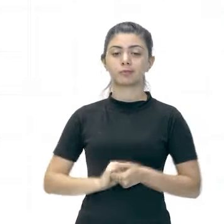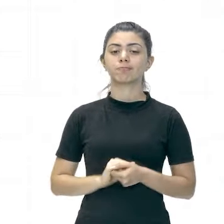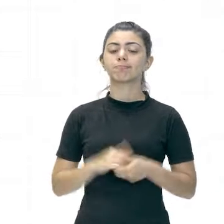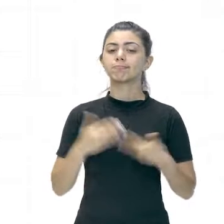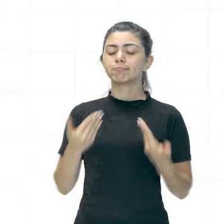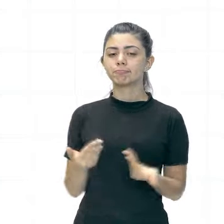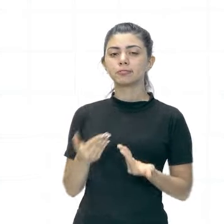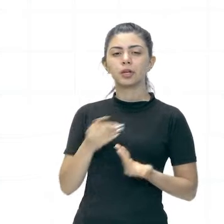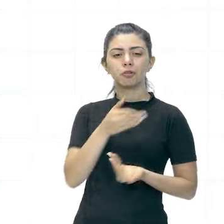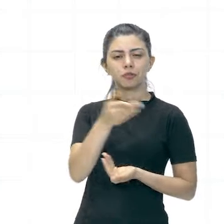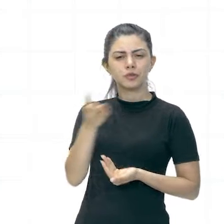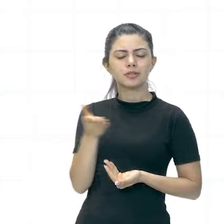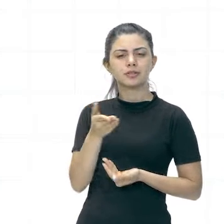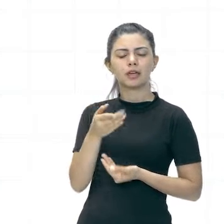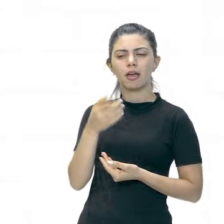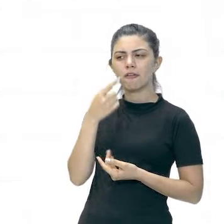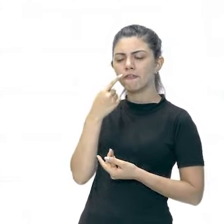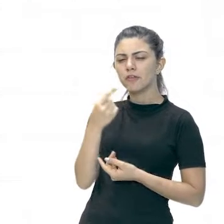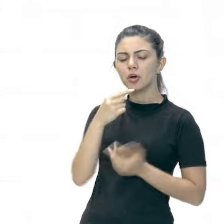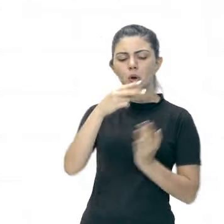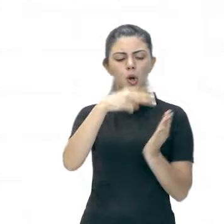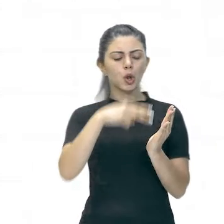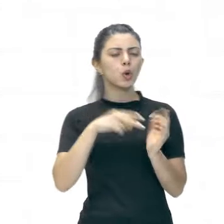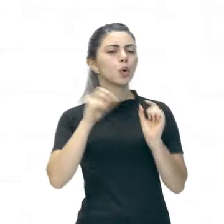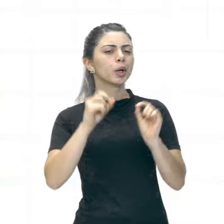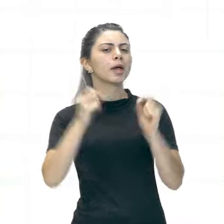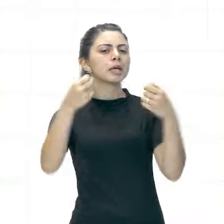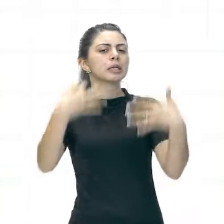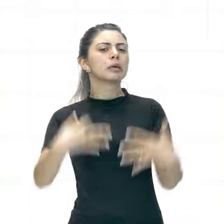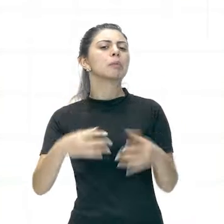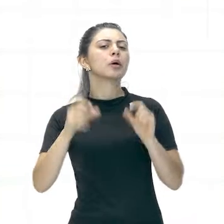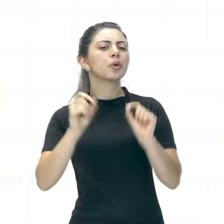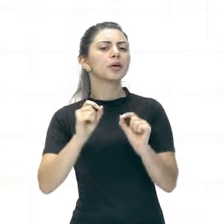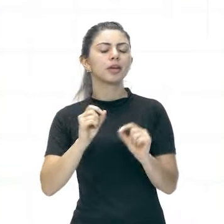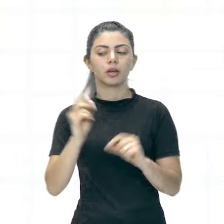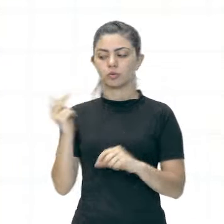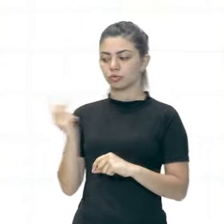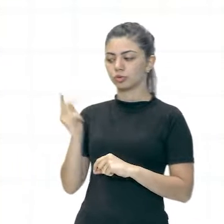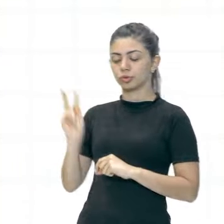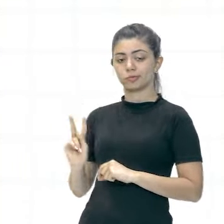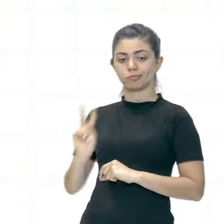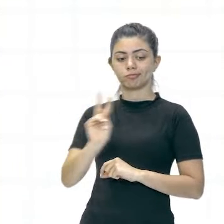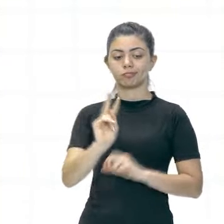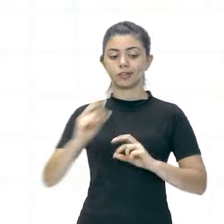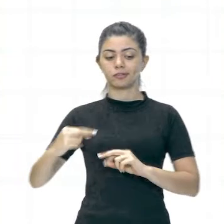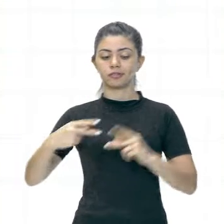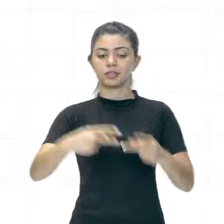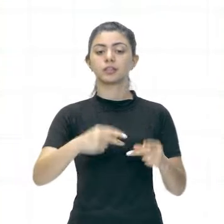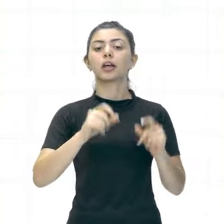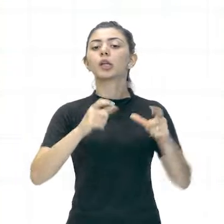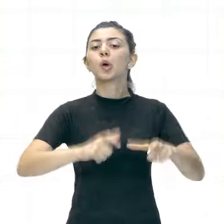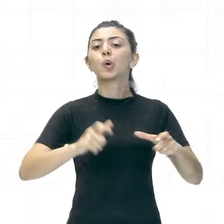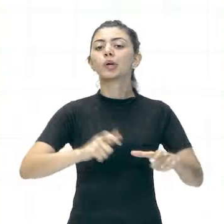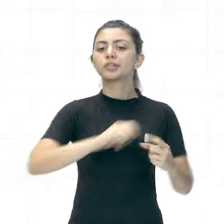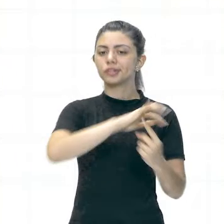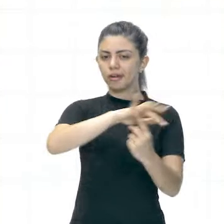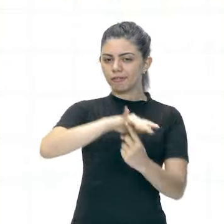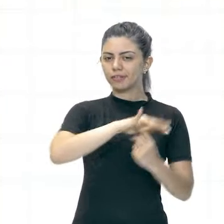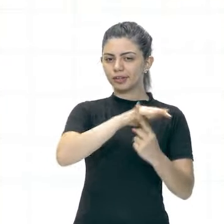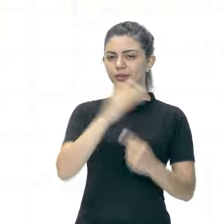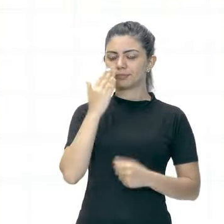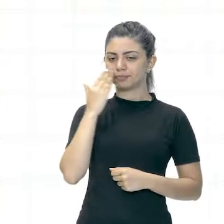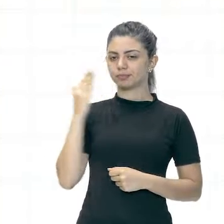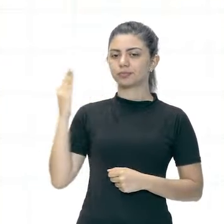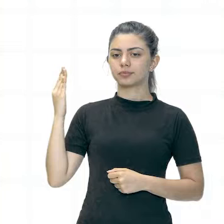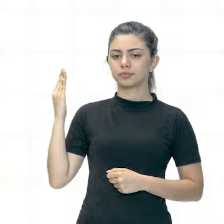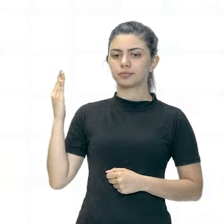só. Vocês acabaram de ver que eles estão comentando sobre a visita dos nossos personagens a essa feira aqui, ó. Tudo bem?